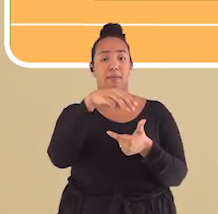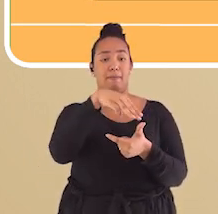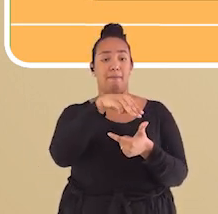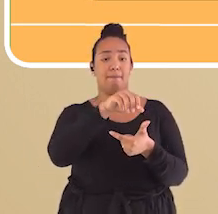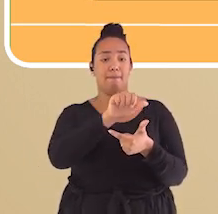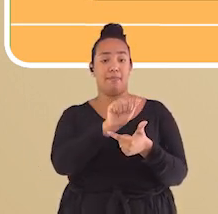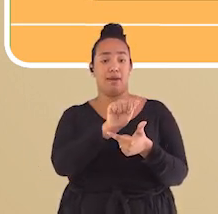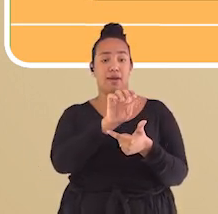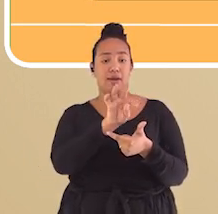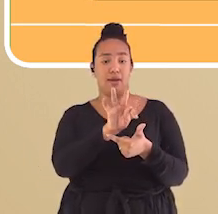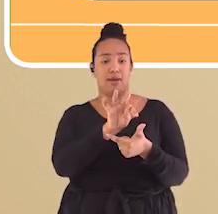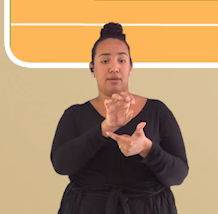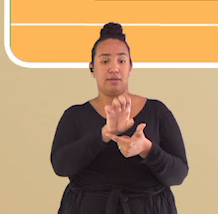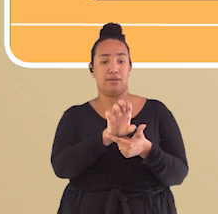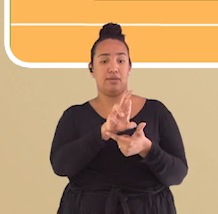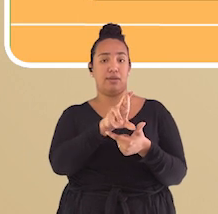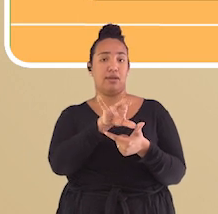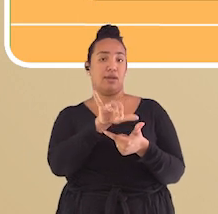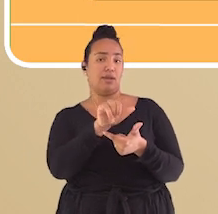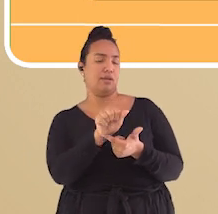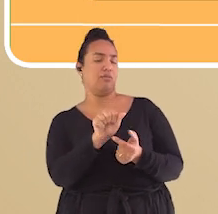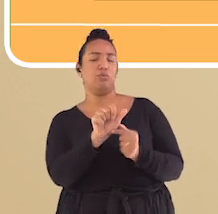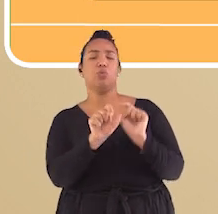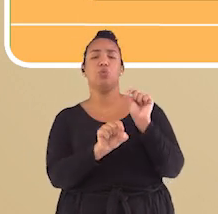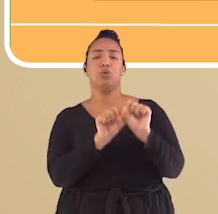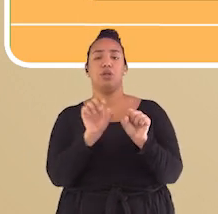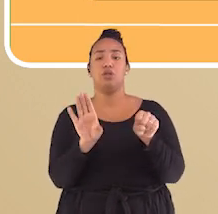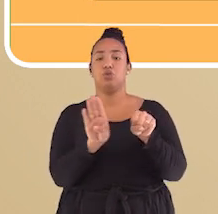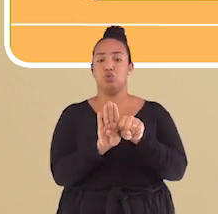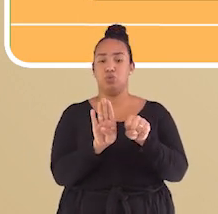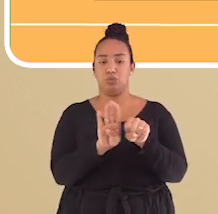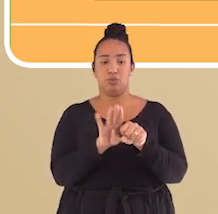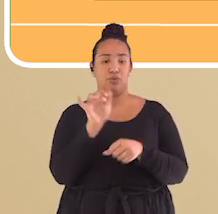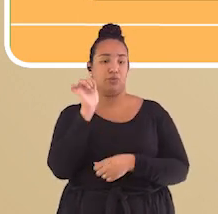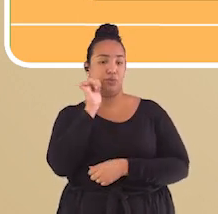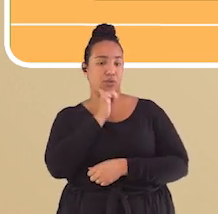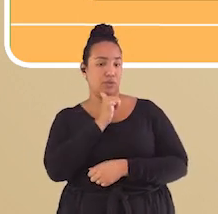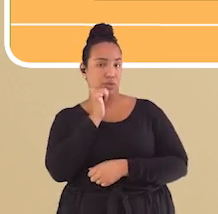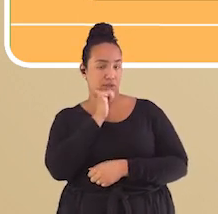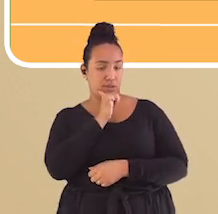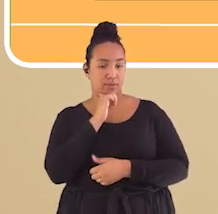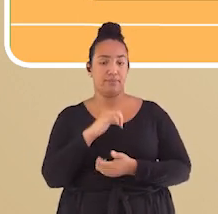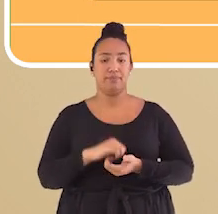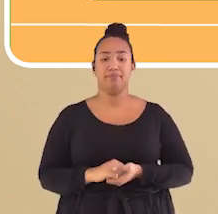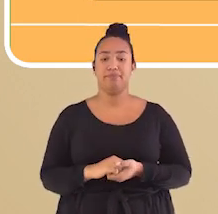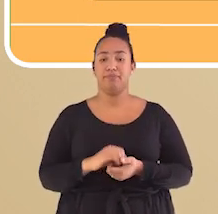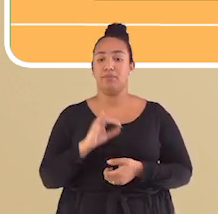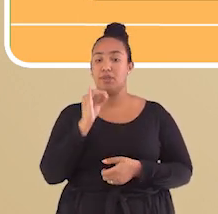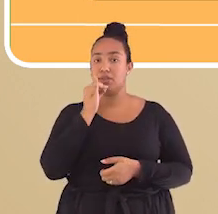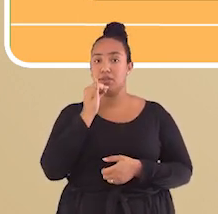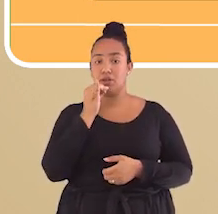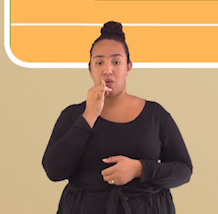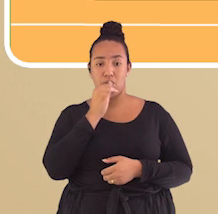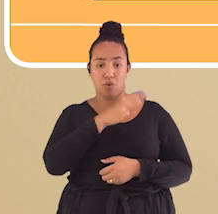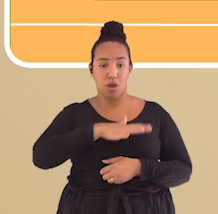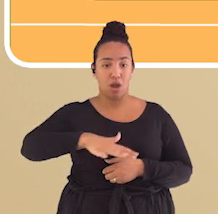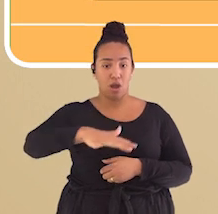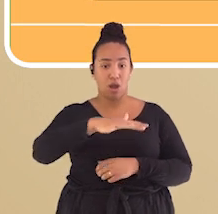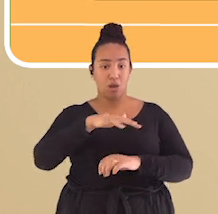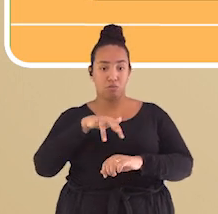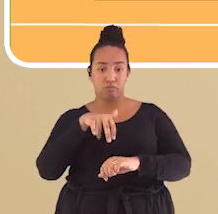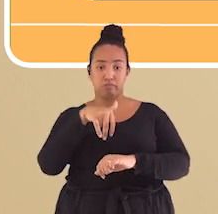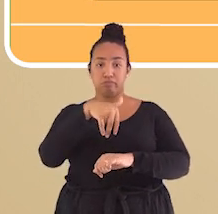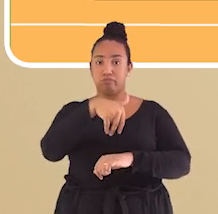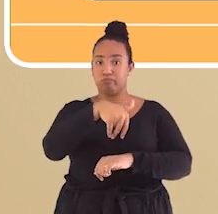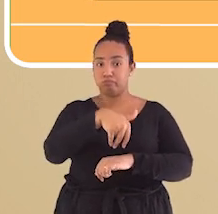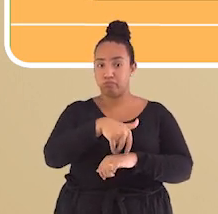definição. Matéria, substantivo feminino, aquilo de que os corpos são feitos, que ocupa espaço e